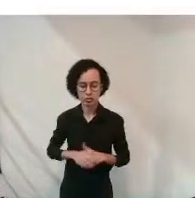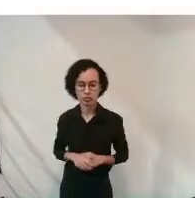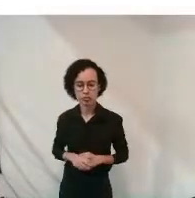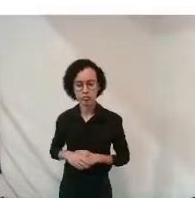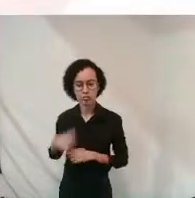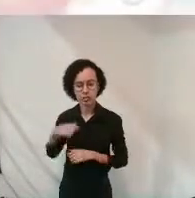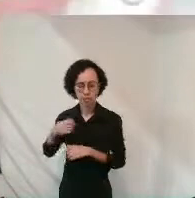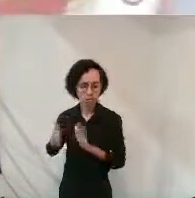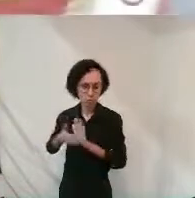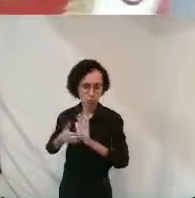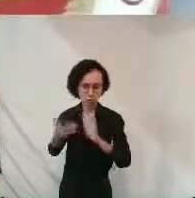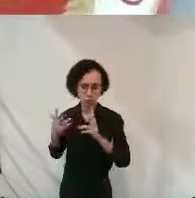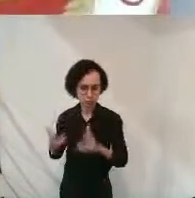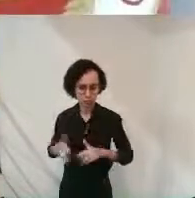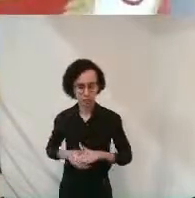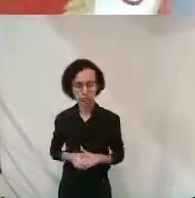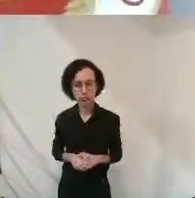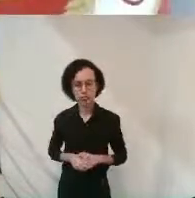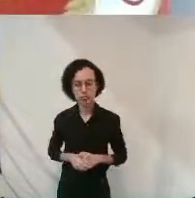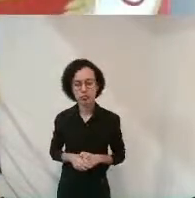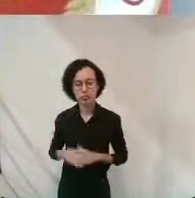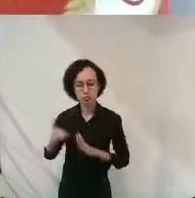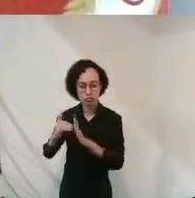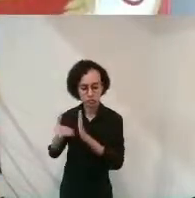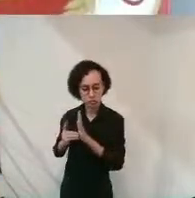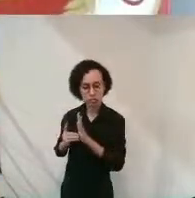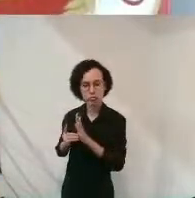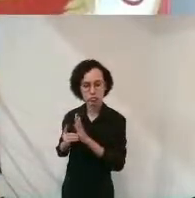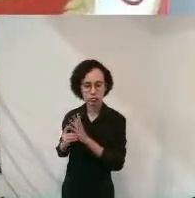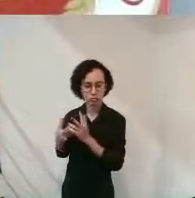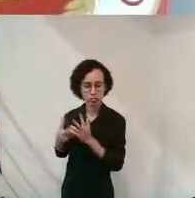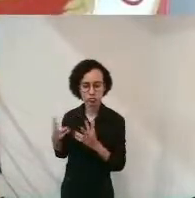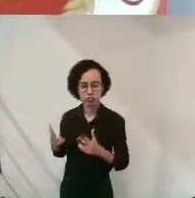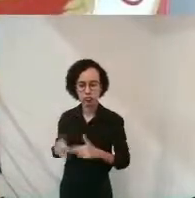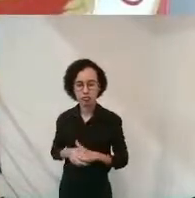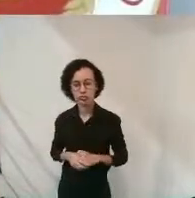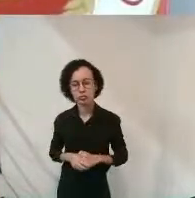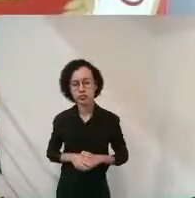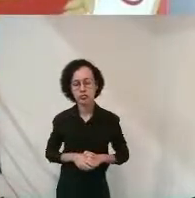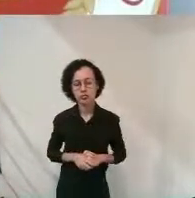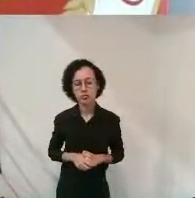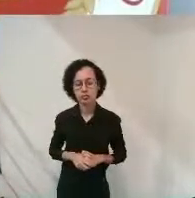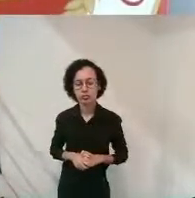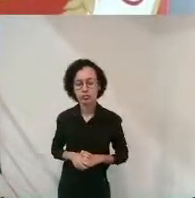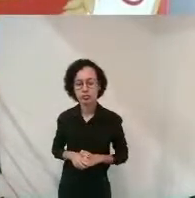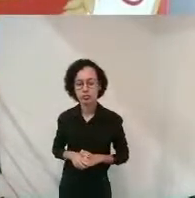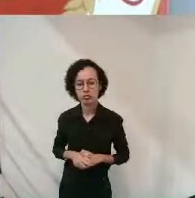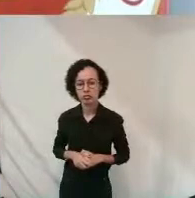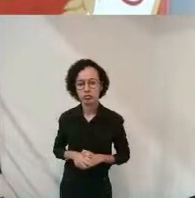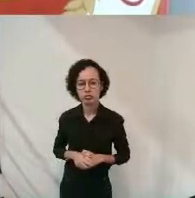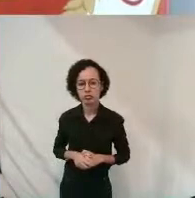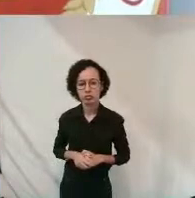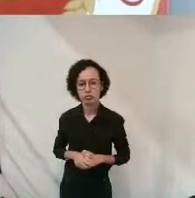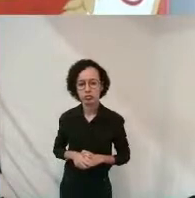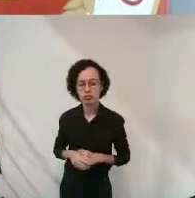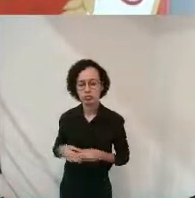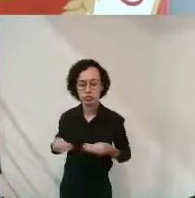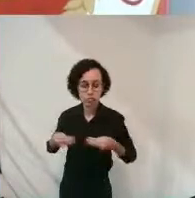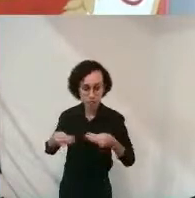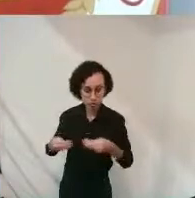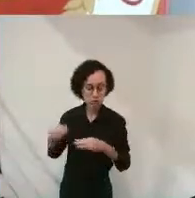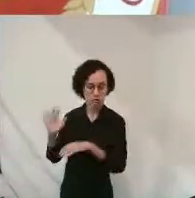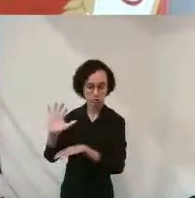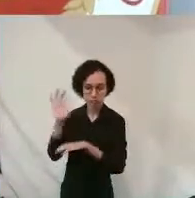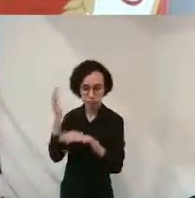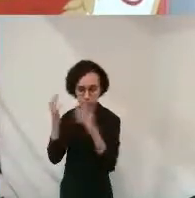os mesmos propósitos, nesse decreto de que lhes falei há pouco. O Ministério do Meio Ambiente também, aqui está o